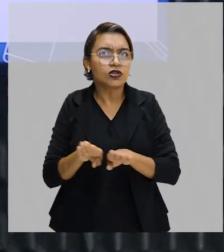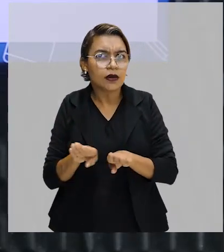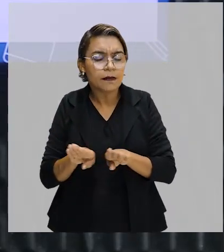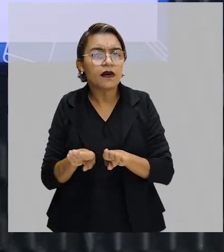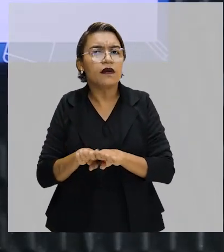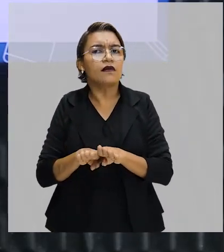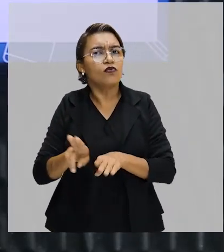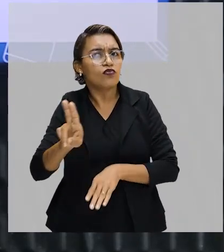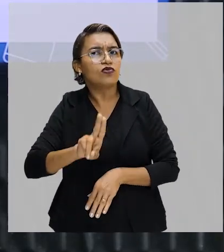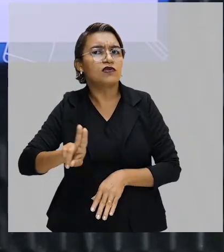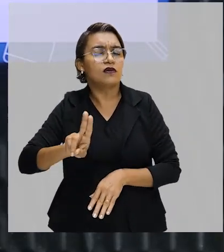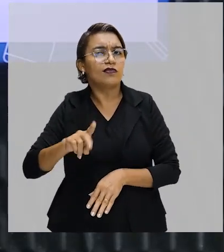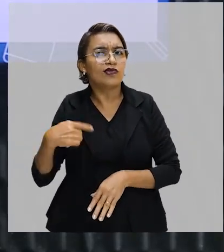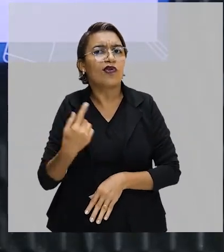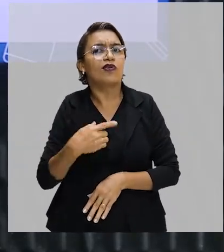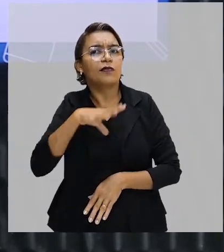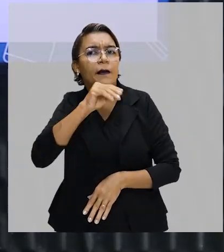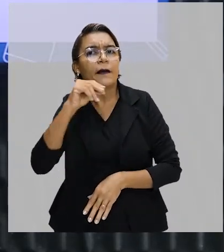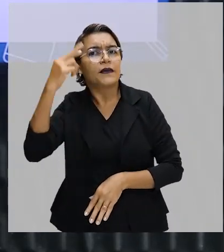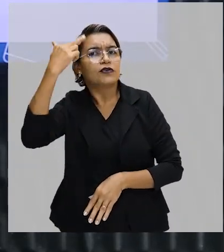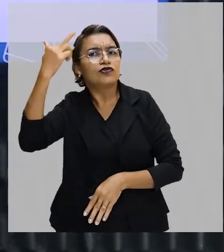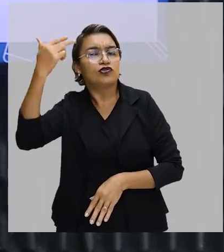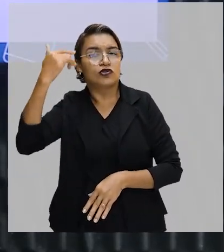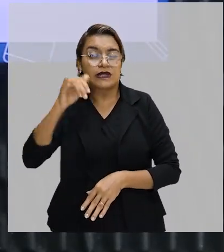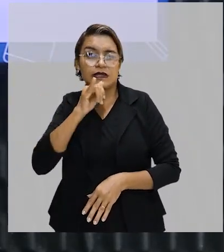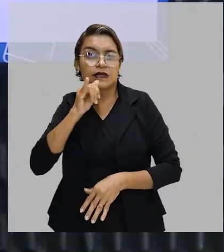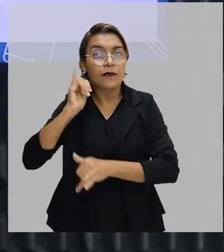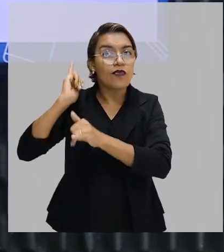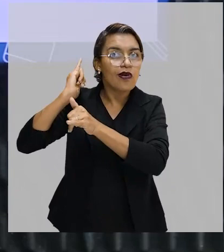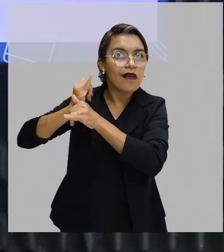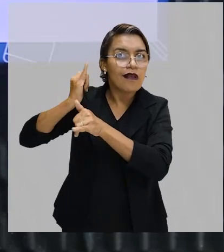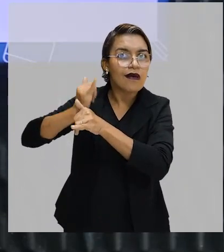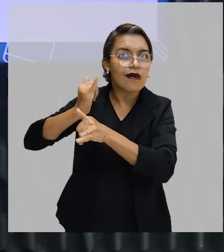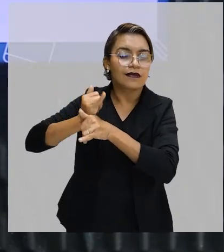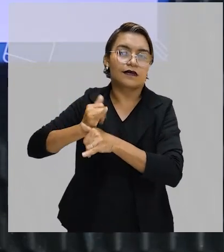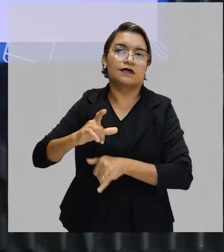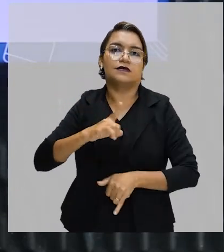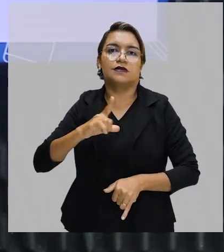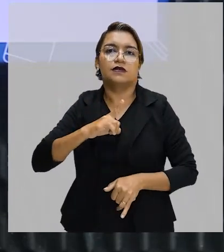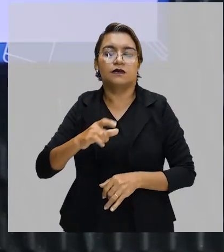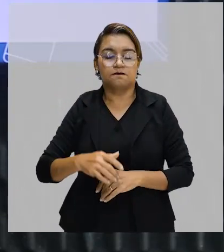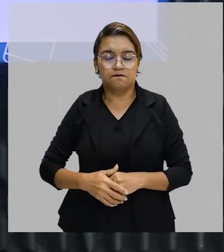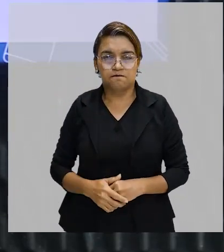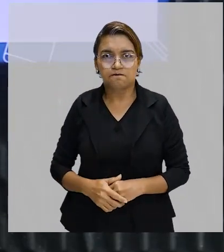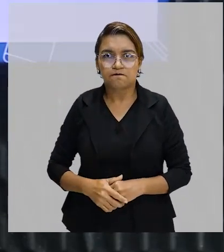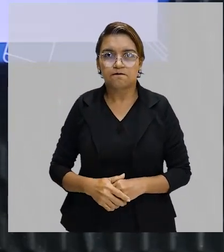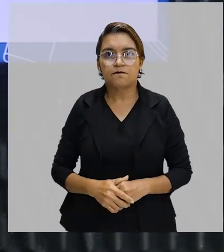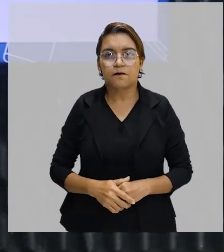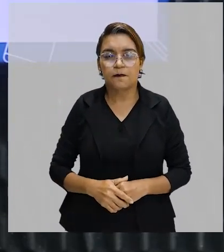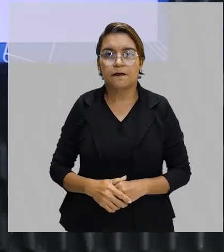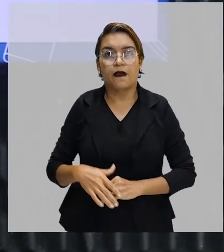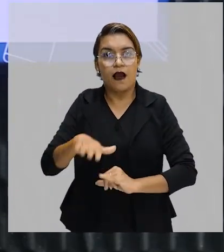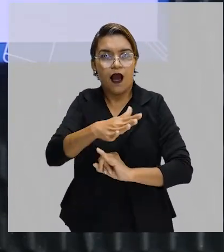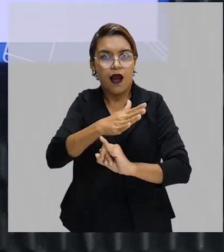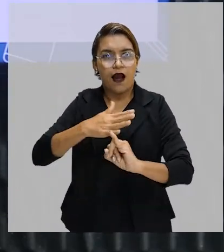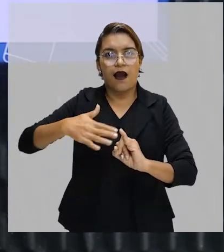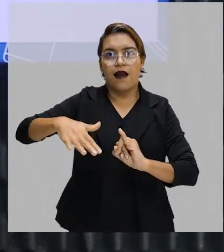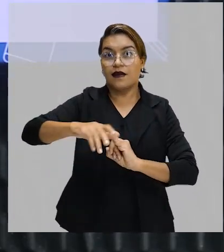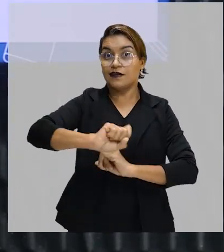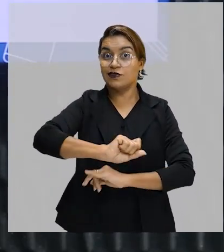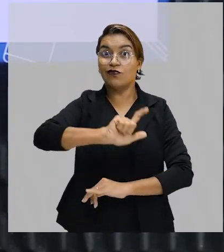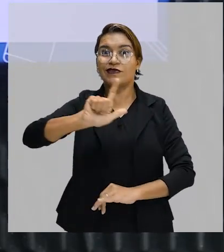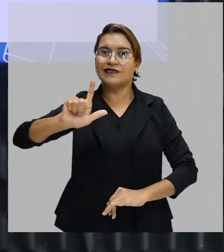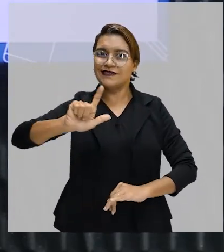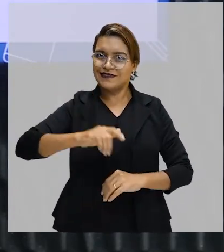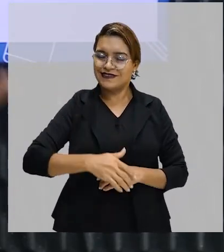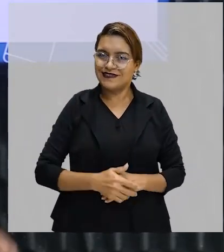contamos histórias eu já citei aqui várias vezes aqui São Luís nós temos as lendas que envolvem a nossa Ilha né A Grande